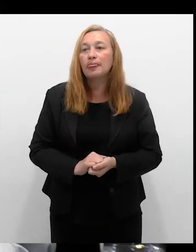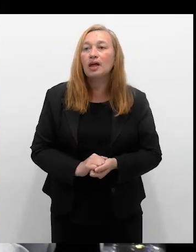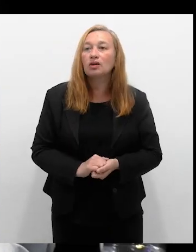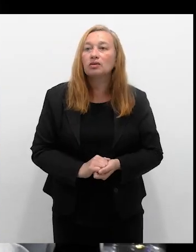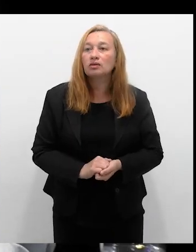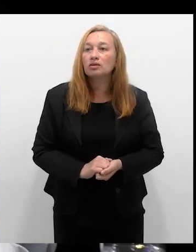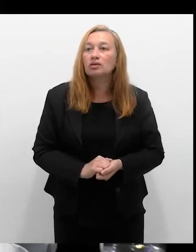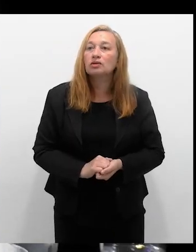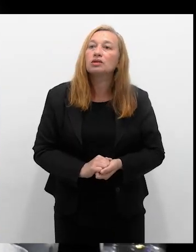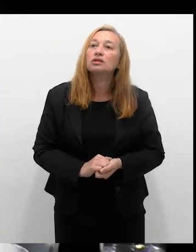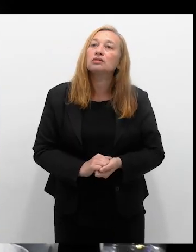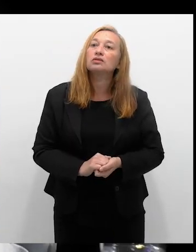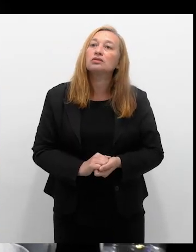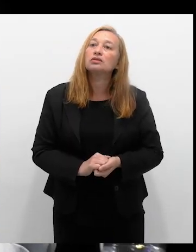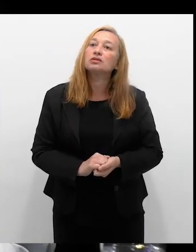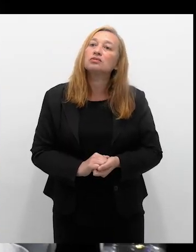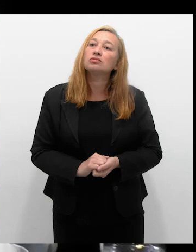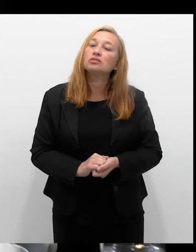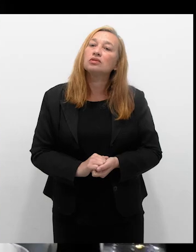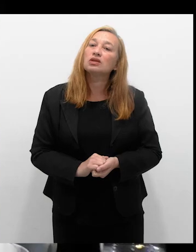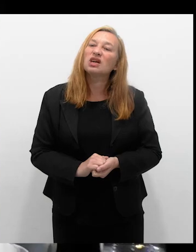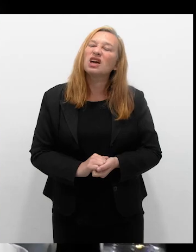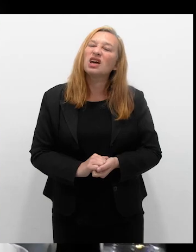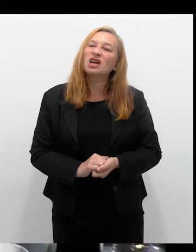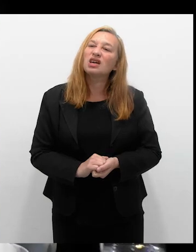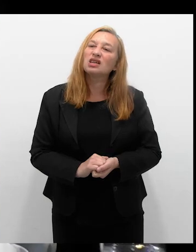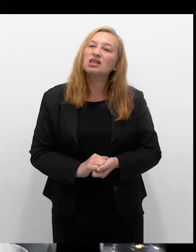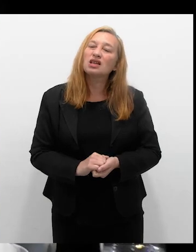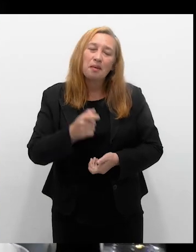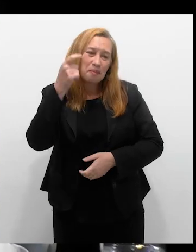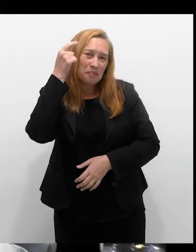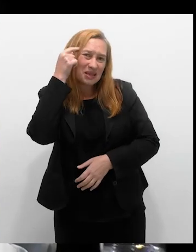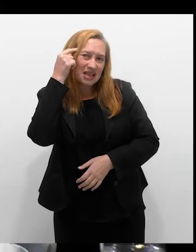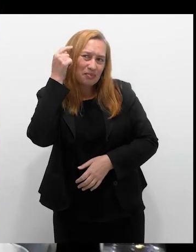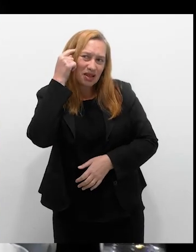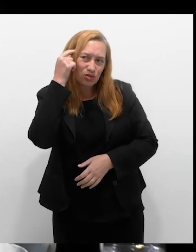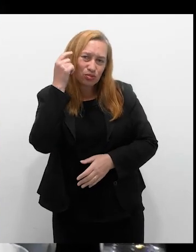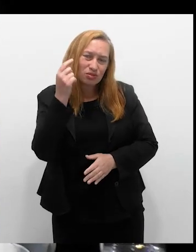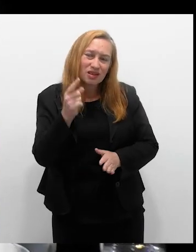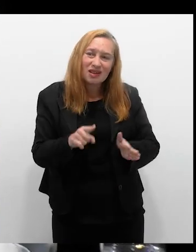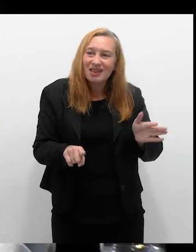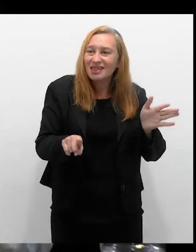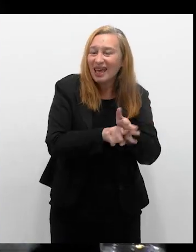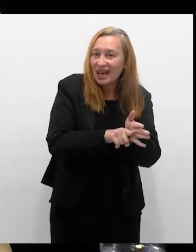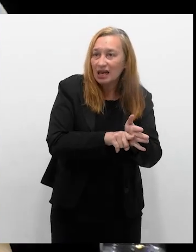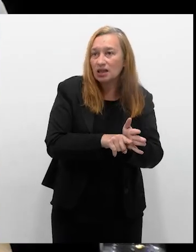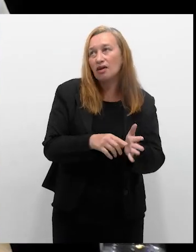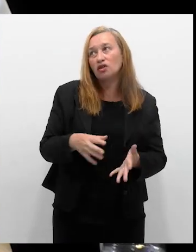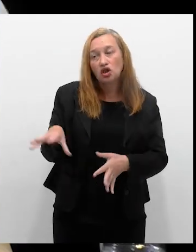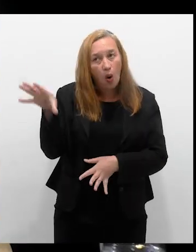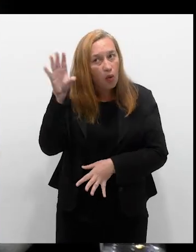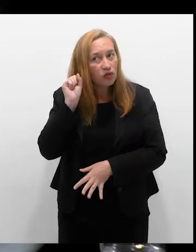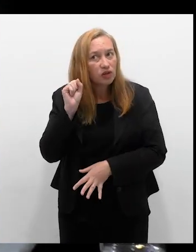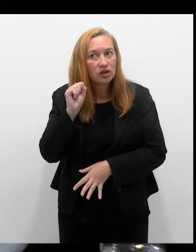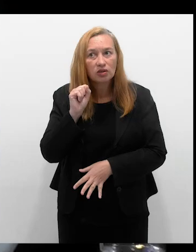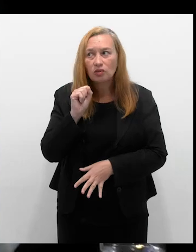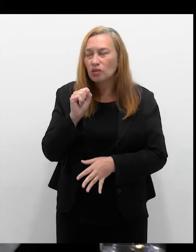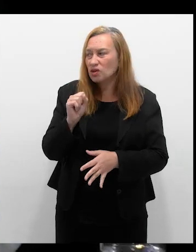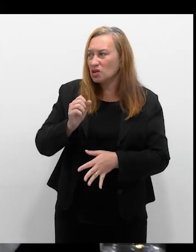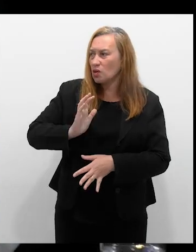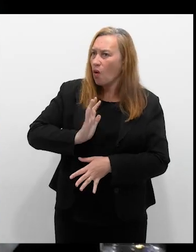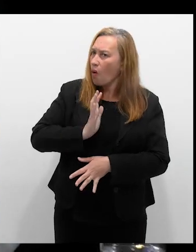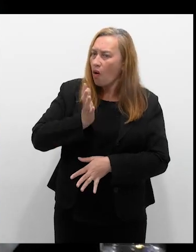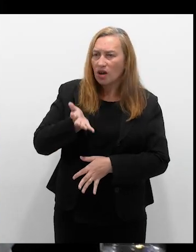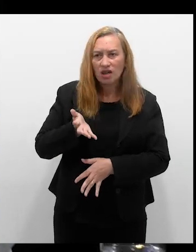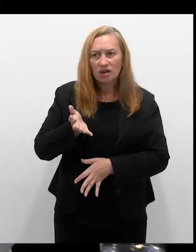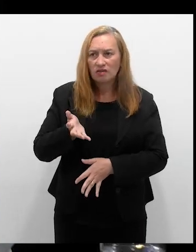tem muito estigma sobre pessoas que têm esse transtorno. Eu já tive que escutar coisas horríveis de professores durante